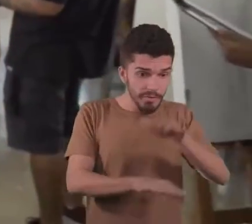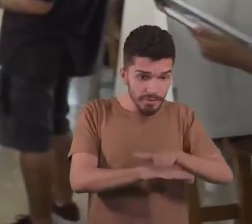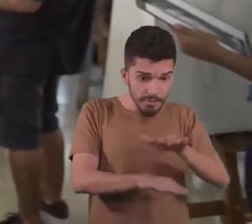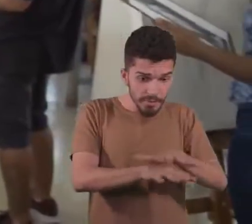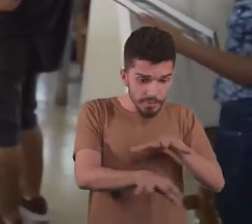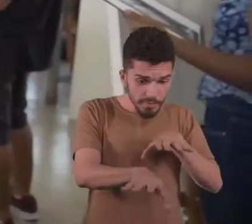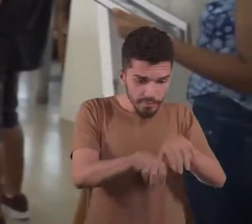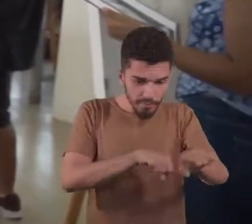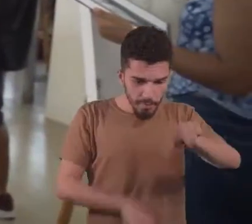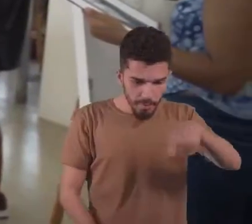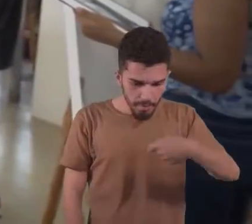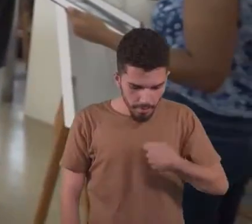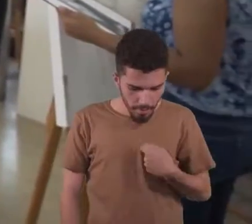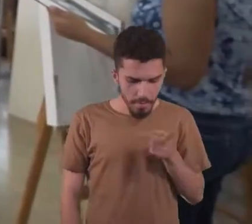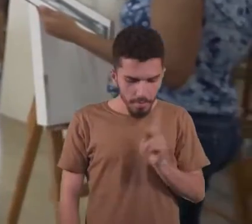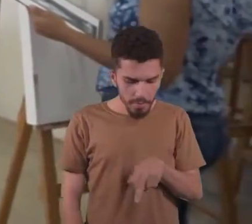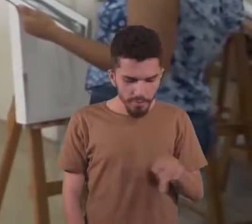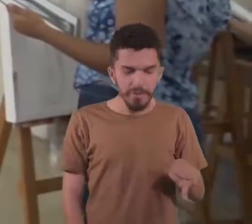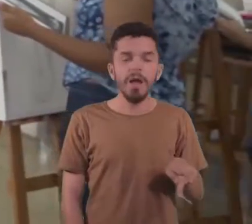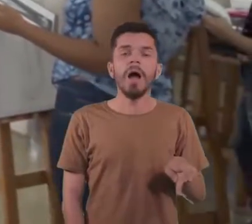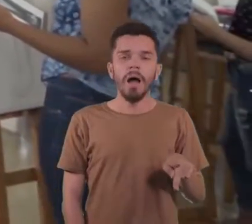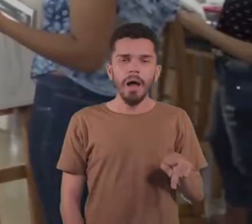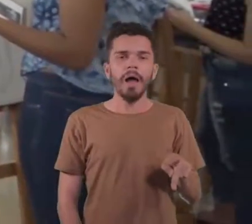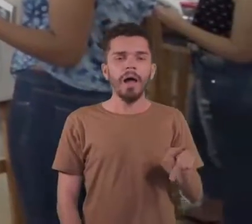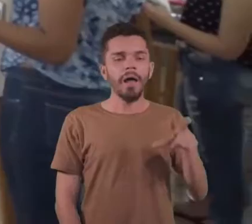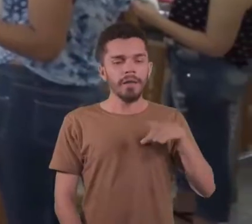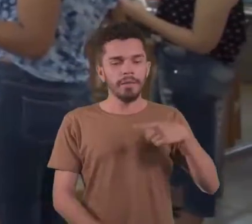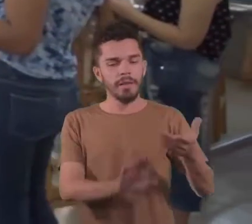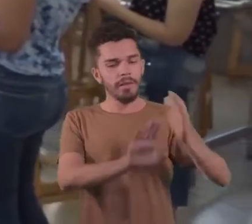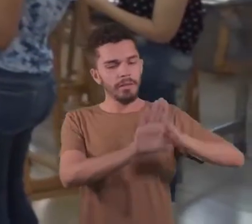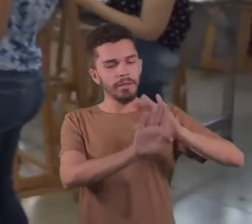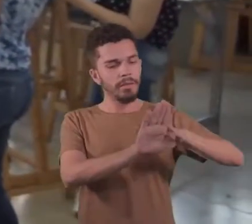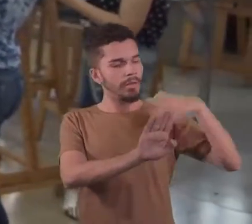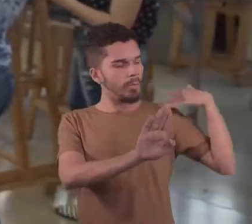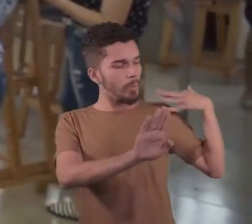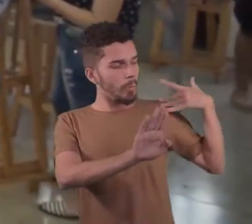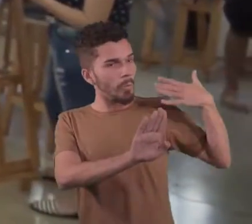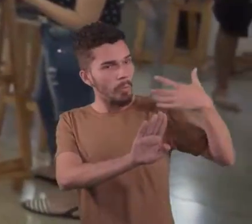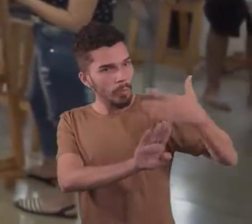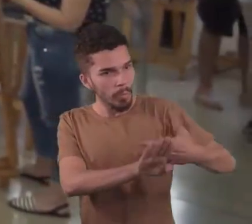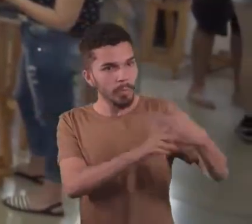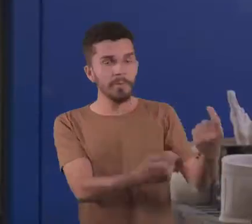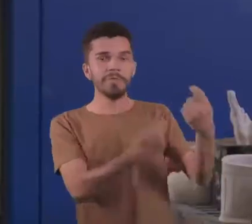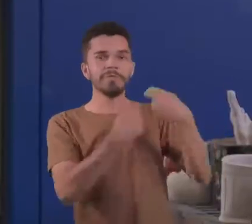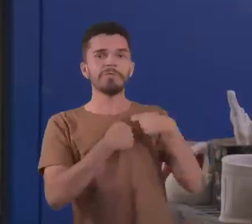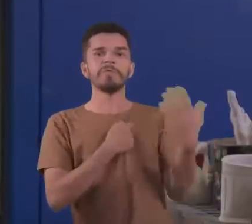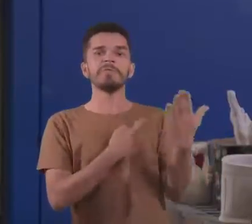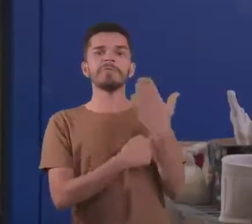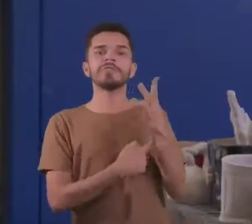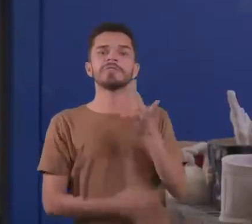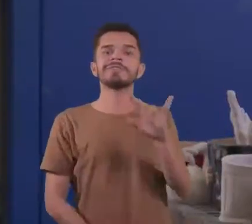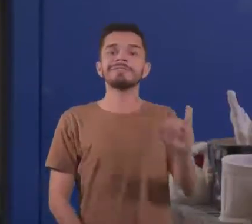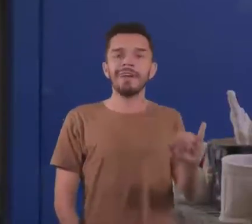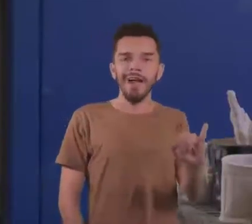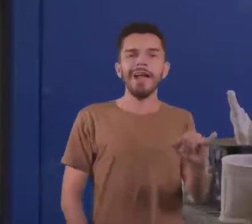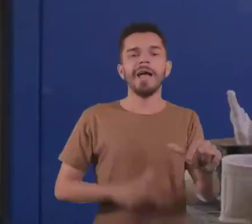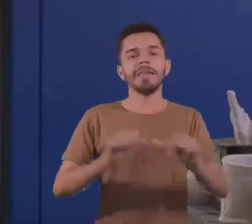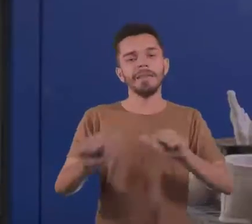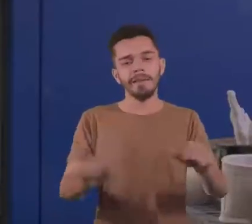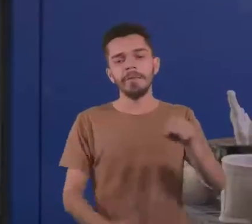for professor, você também ter um background assim de experiências que podem te ajudar na hora que você